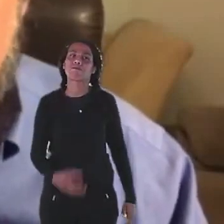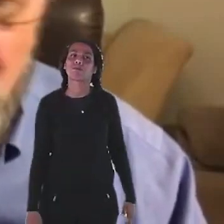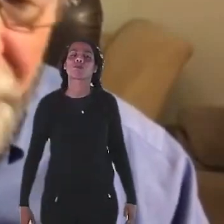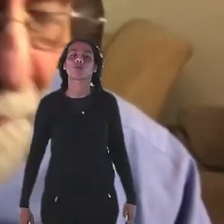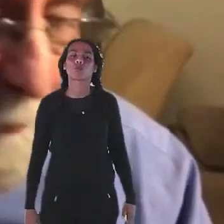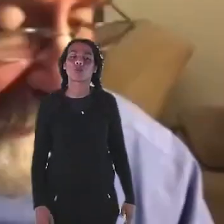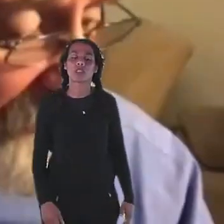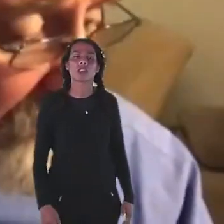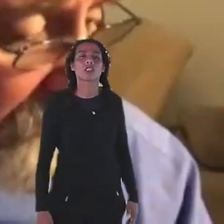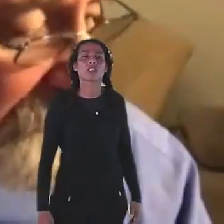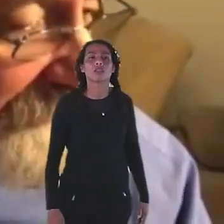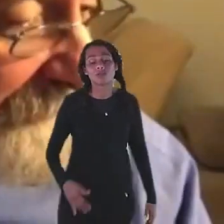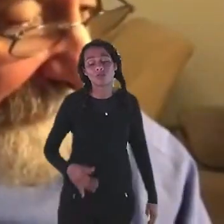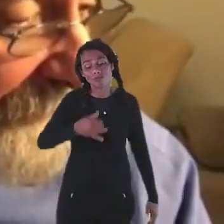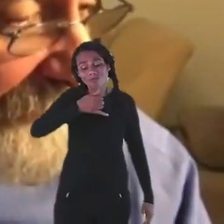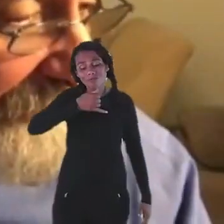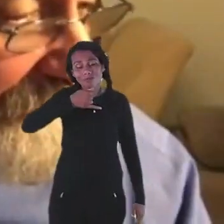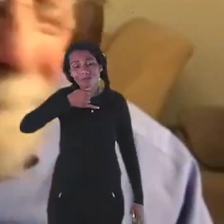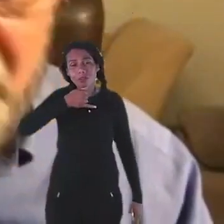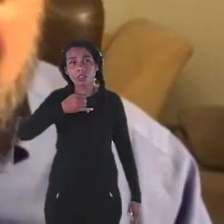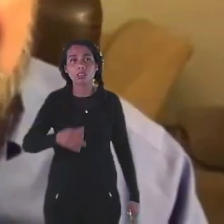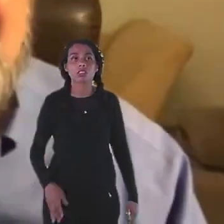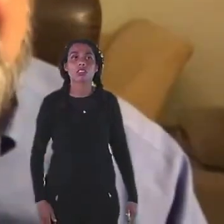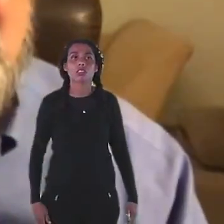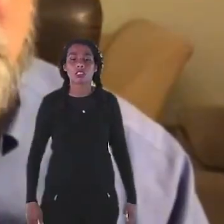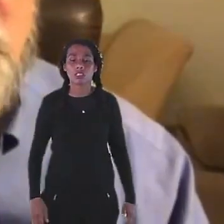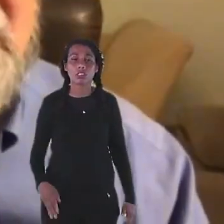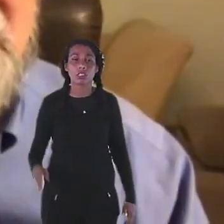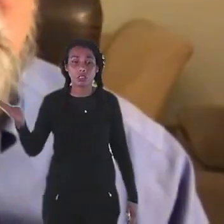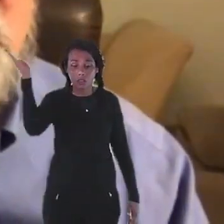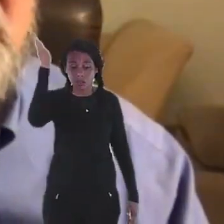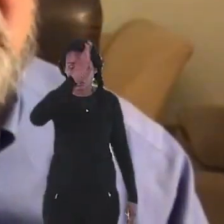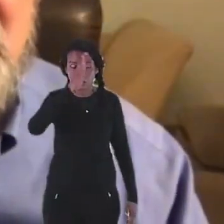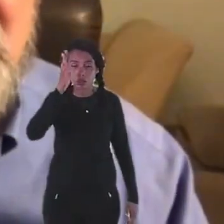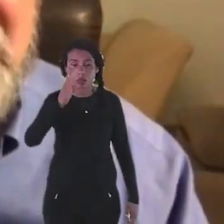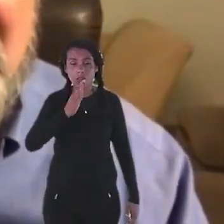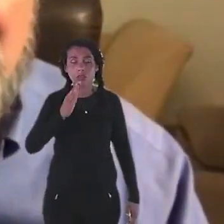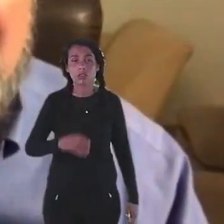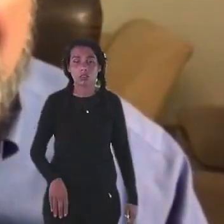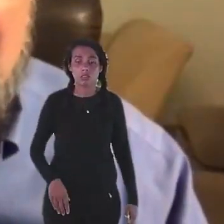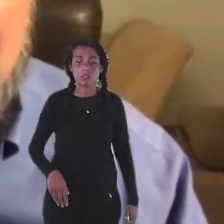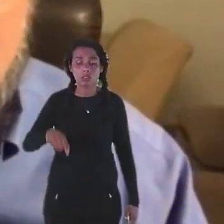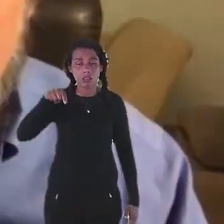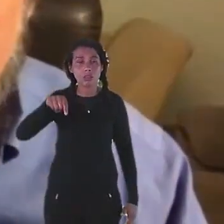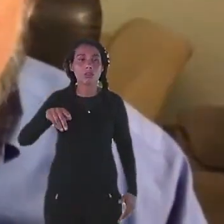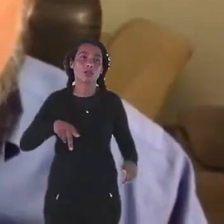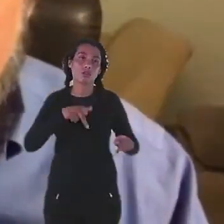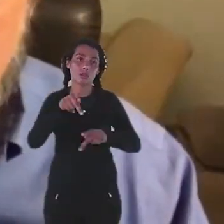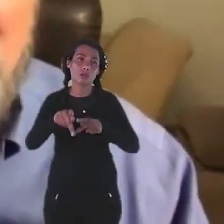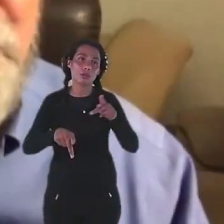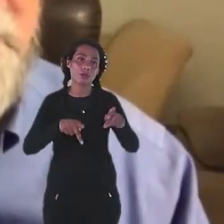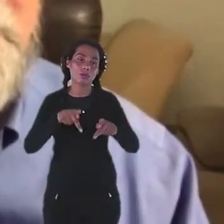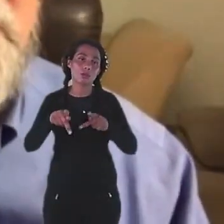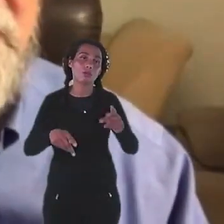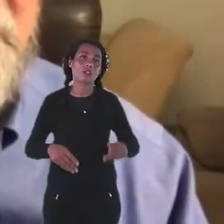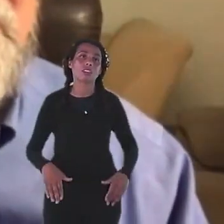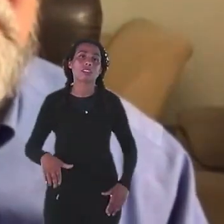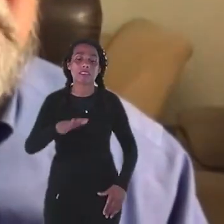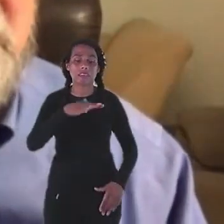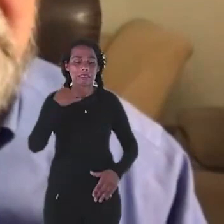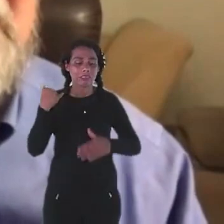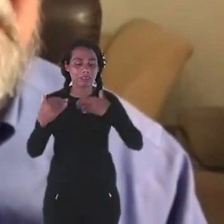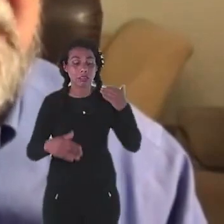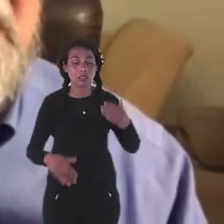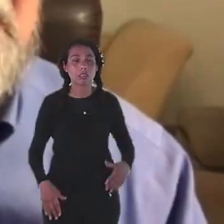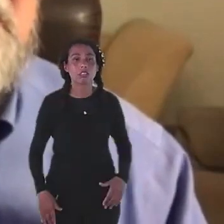para, como nós vimos no Brasil, eles parecem ser muito acima da capacidade dos nossos